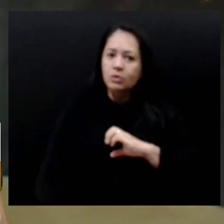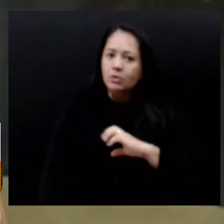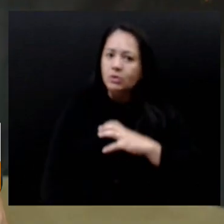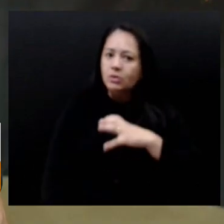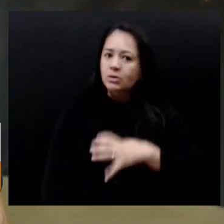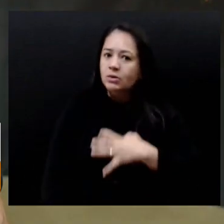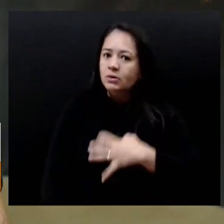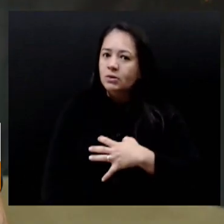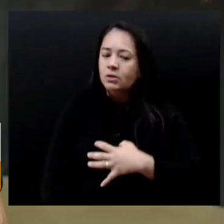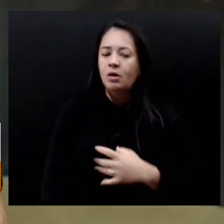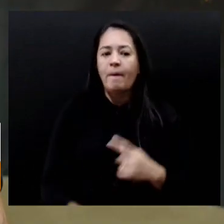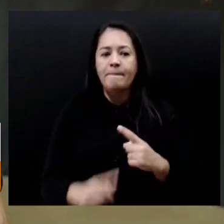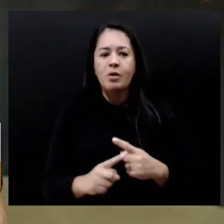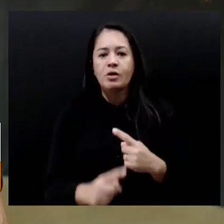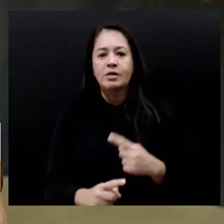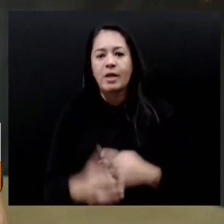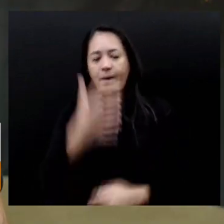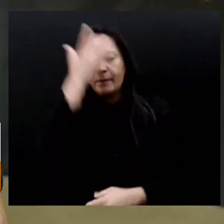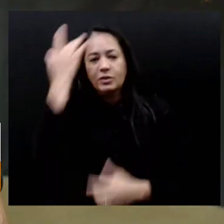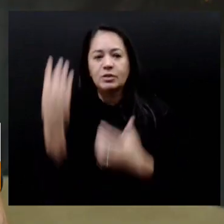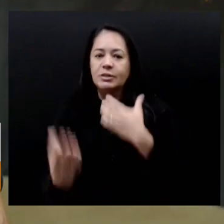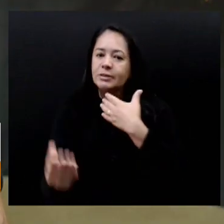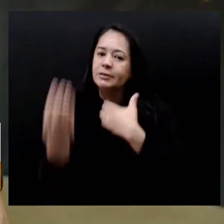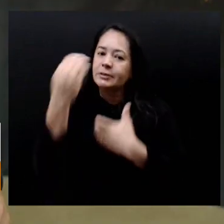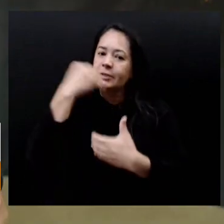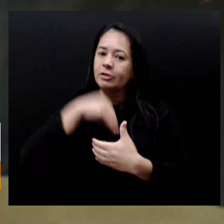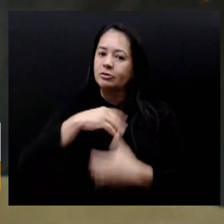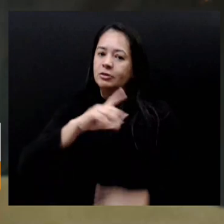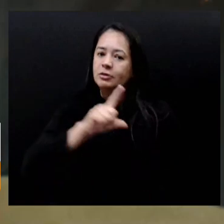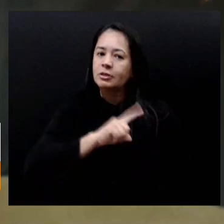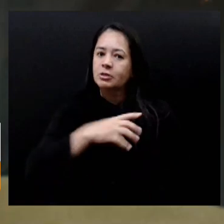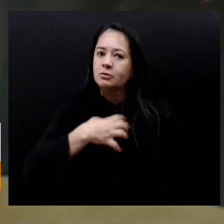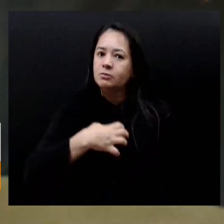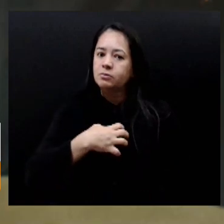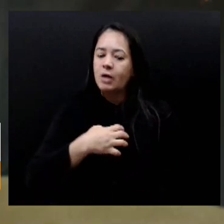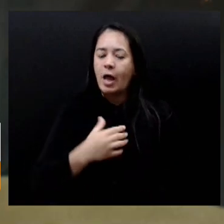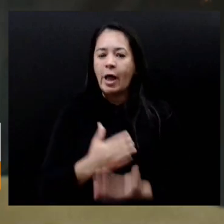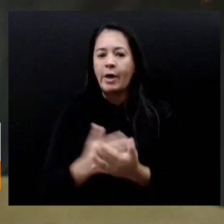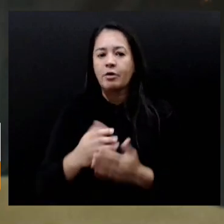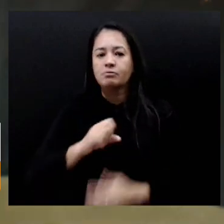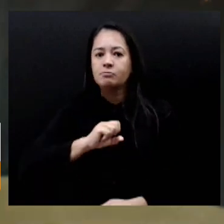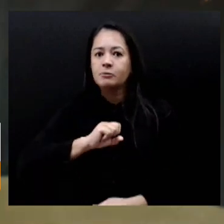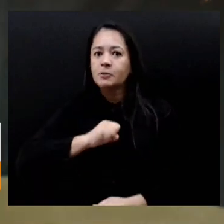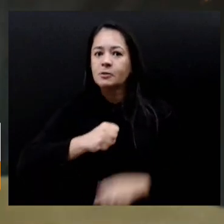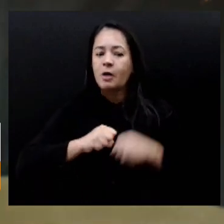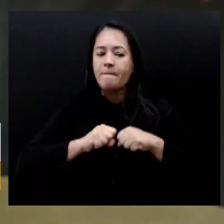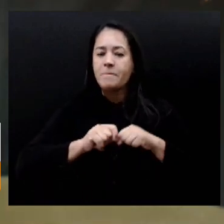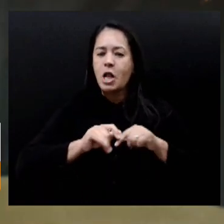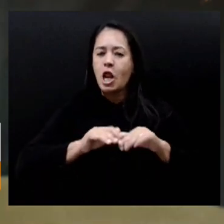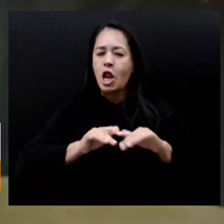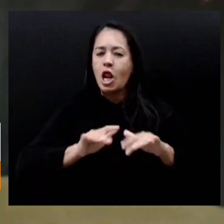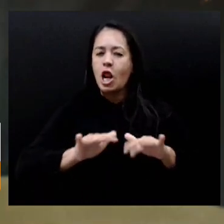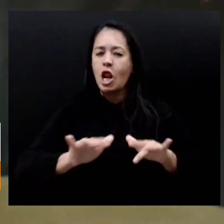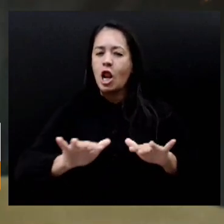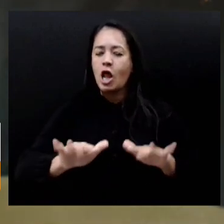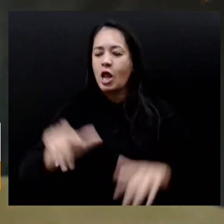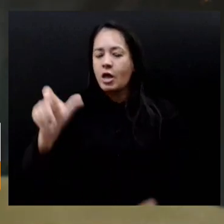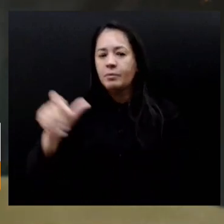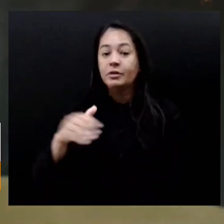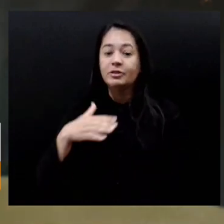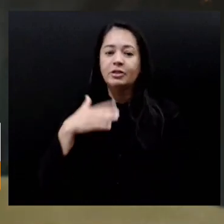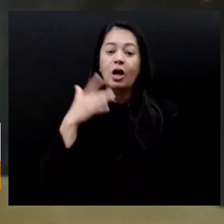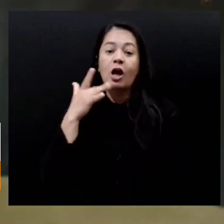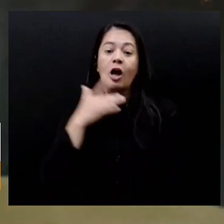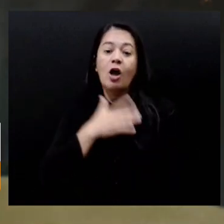dentro dela e ela começa a disseminar o ódio, a raiva, e ela tem prazer em ver que as pessoas